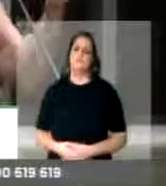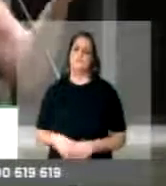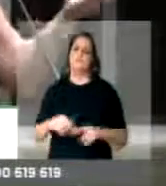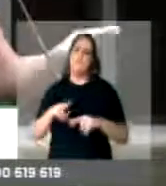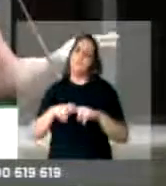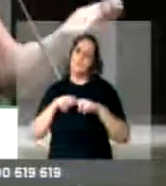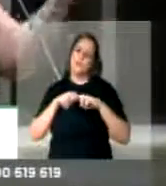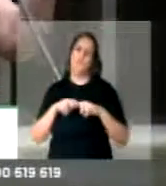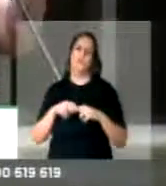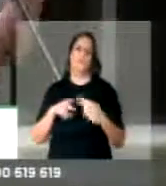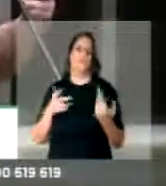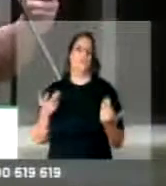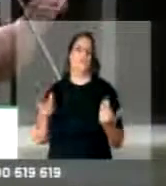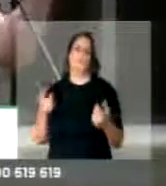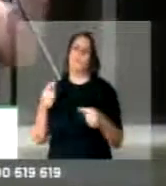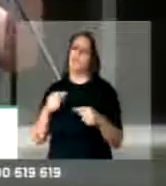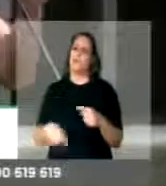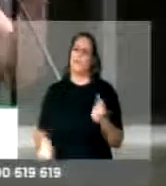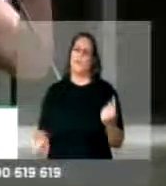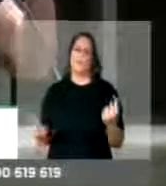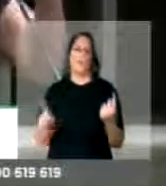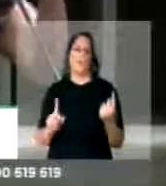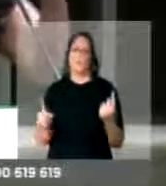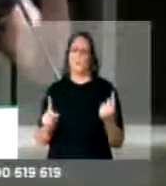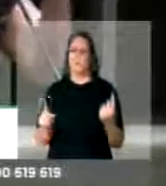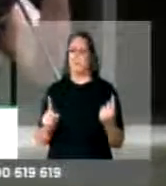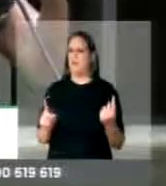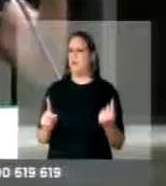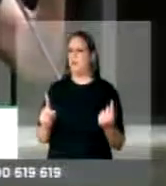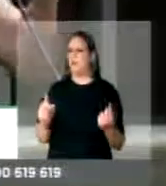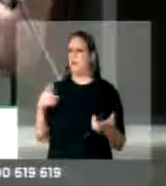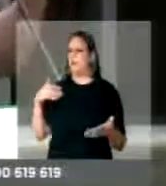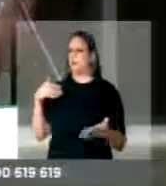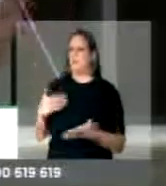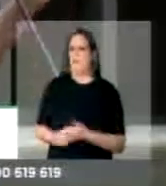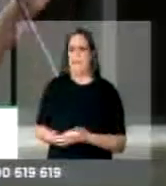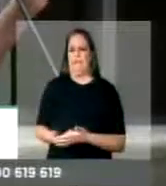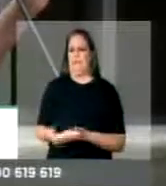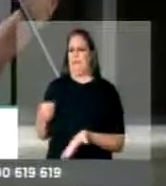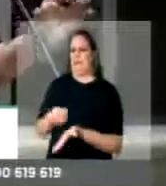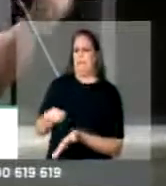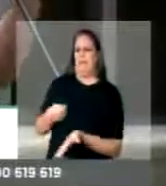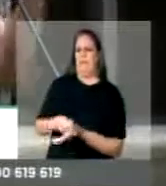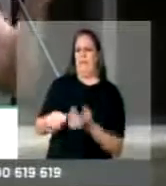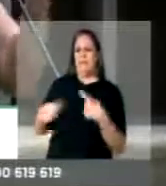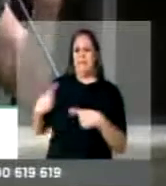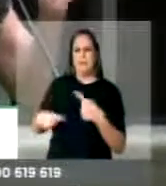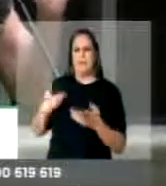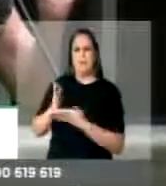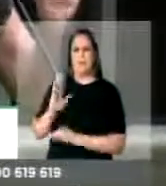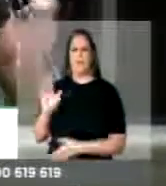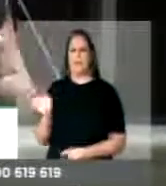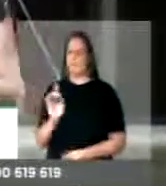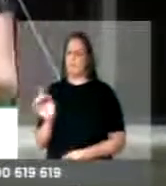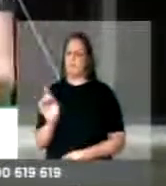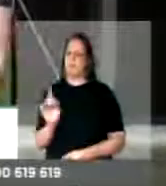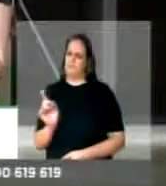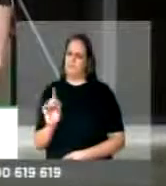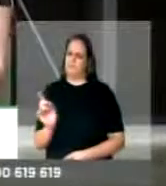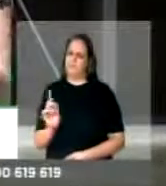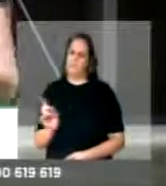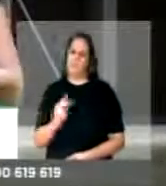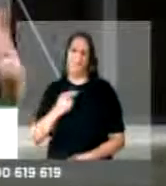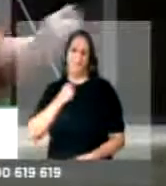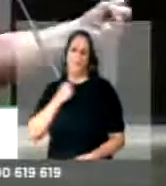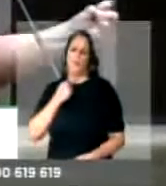que se permitir que haja uma discussão assodada acerca disso, porque não há que se permitir que haja